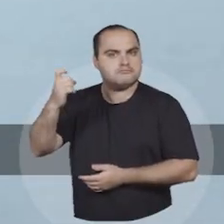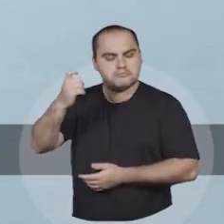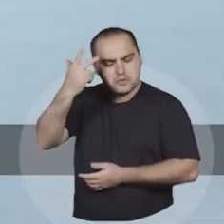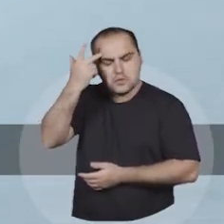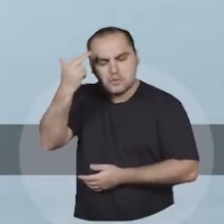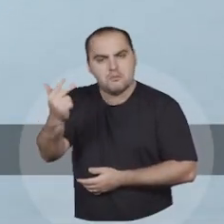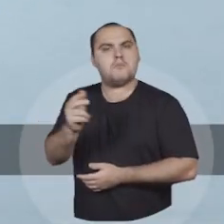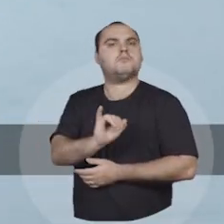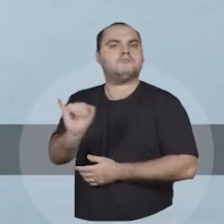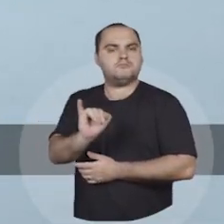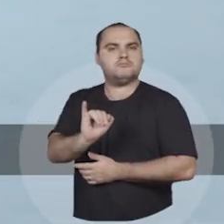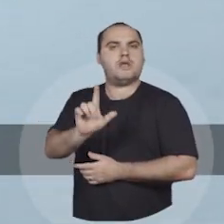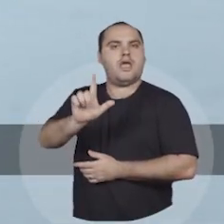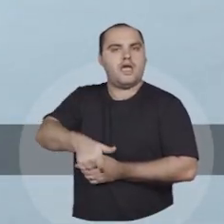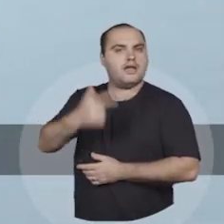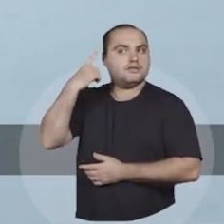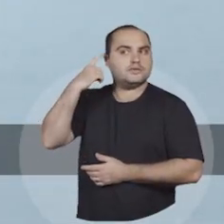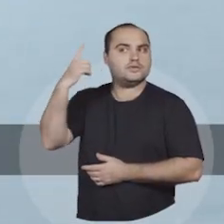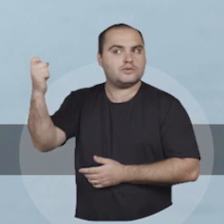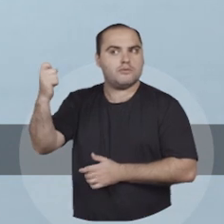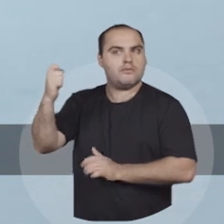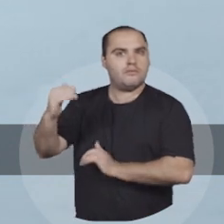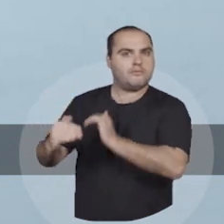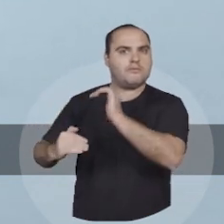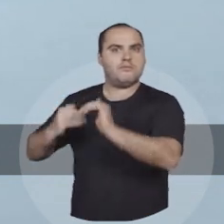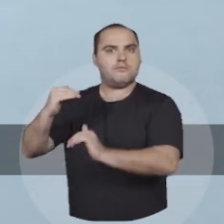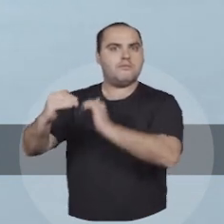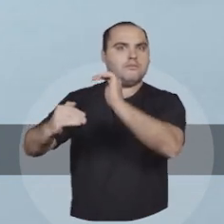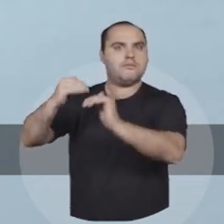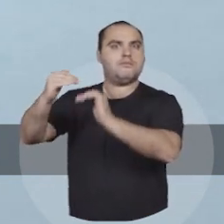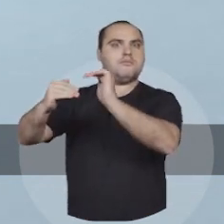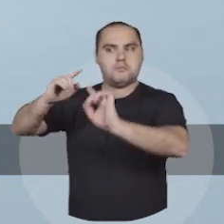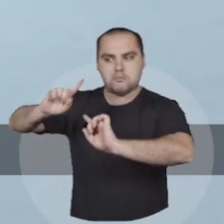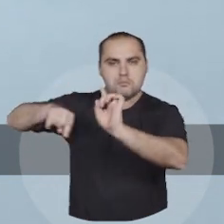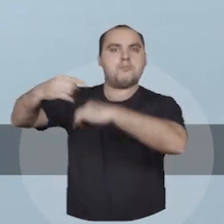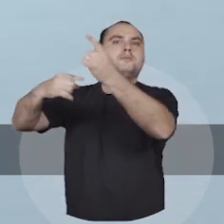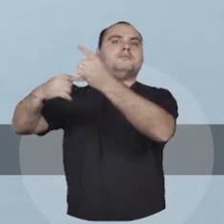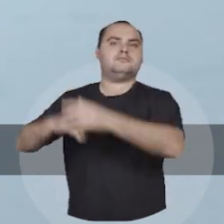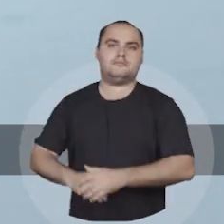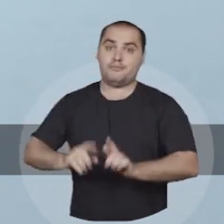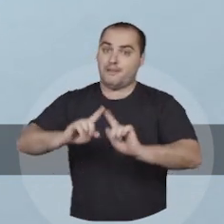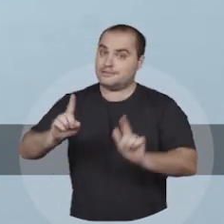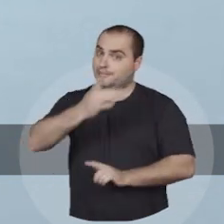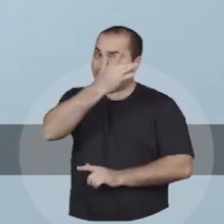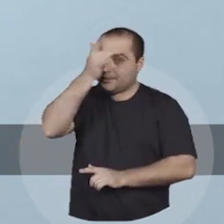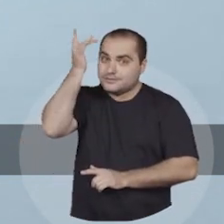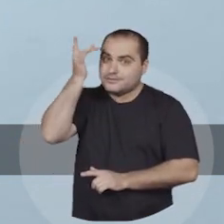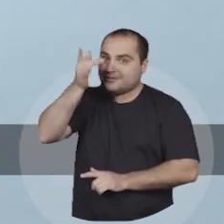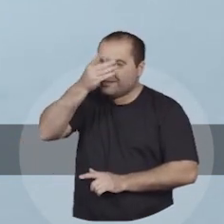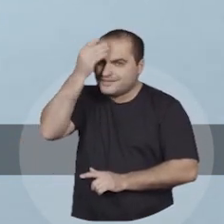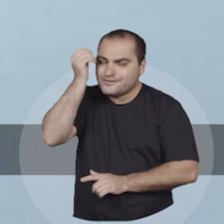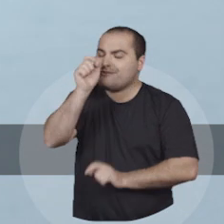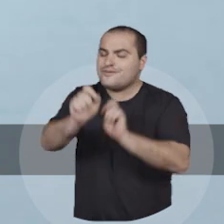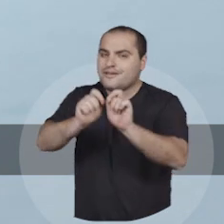Hoje esse é um som bem comum em Itajaí, o som do progresso e do crescimento econômico. O que muita gente